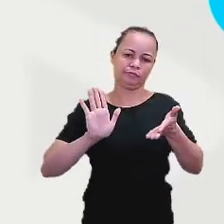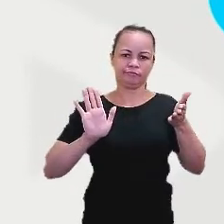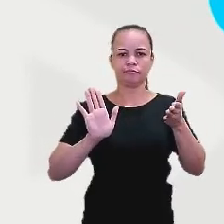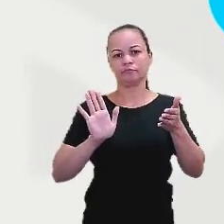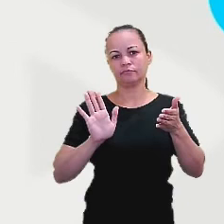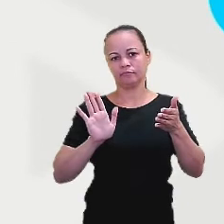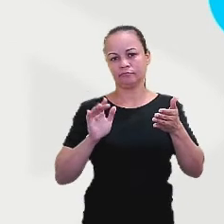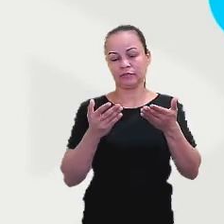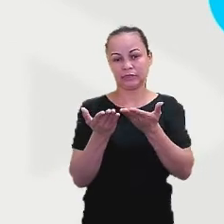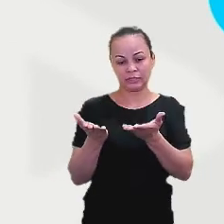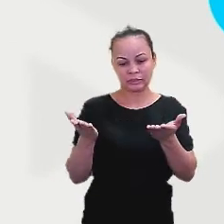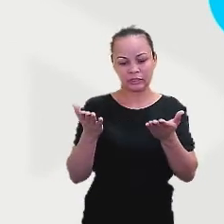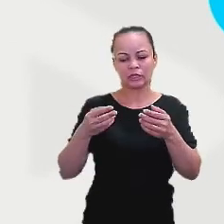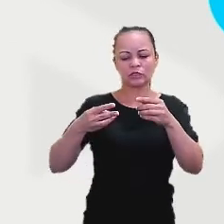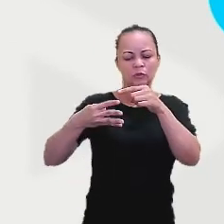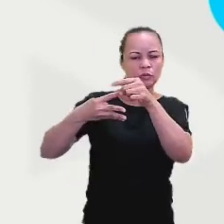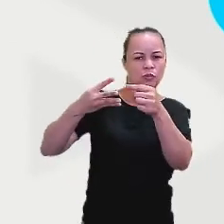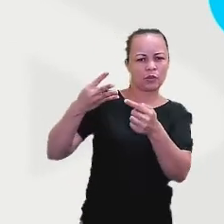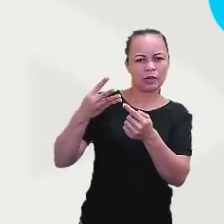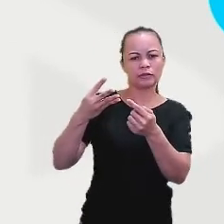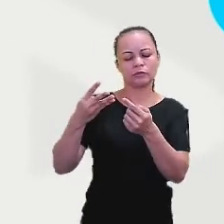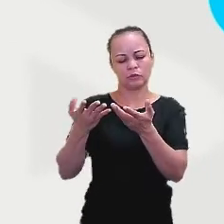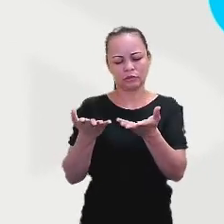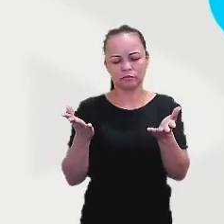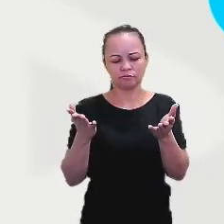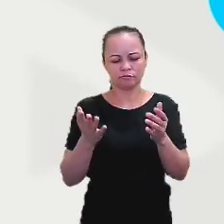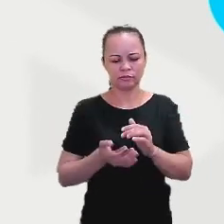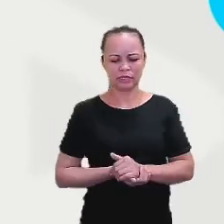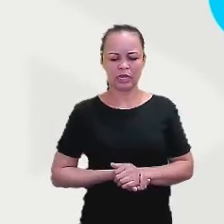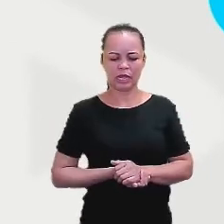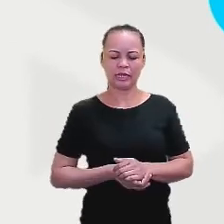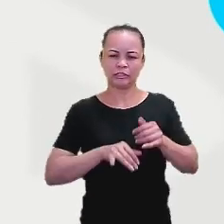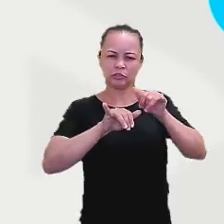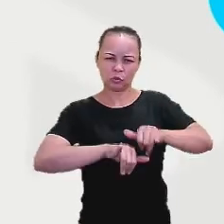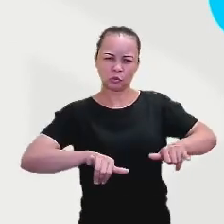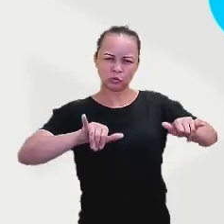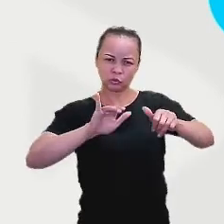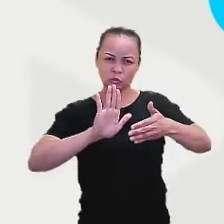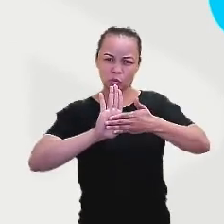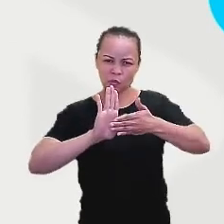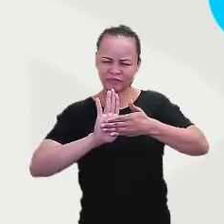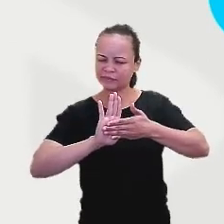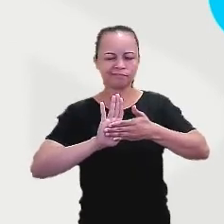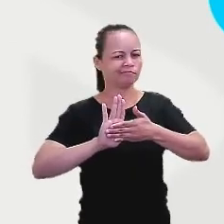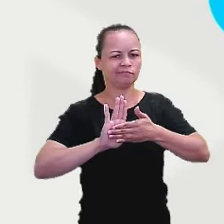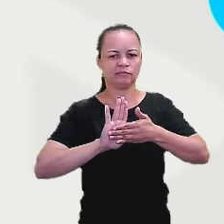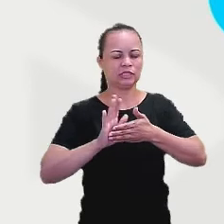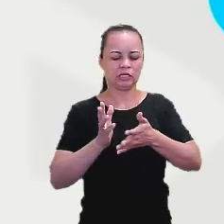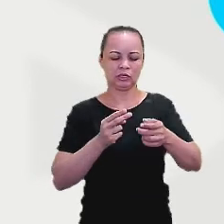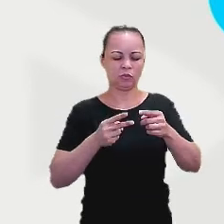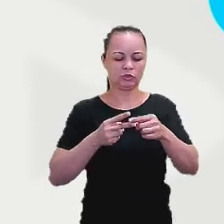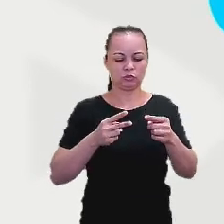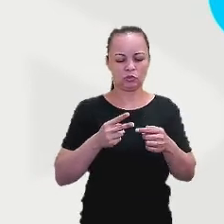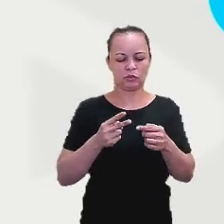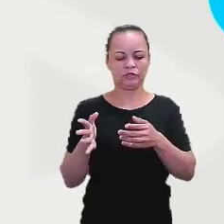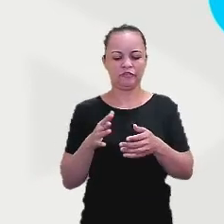de um produto. É um anúncio publicitário? Não, né? Então, a gente já pode eliminar aí essas 2